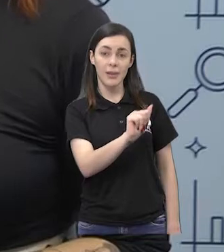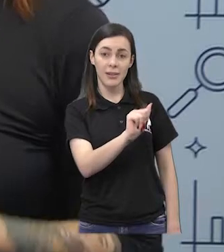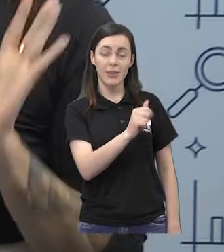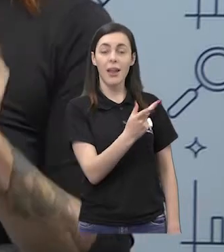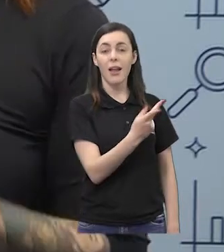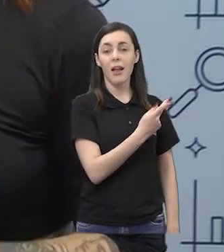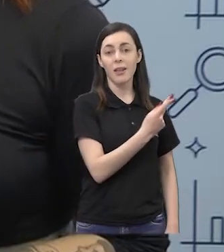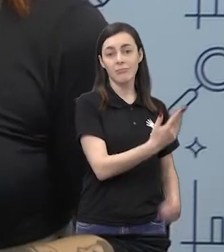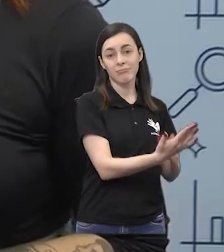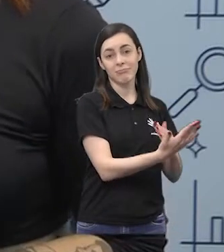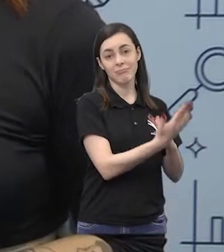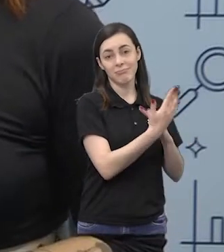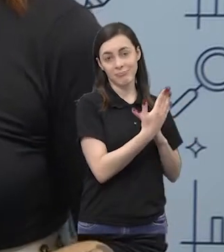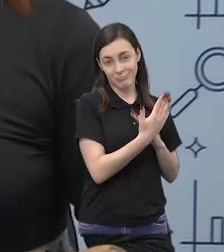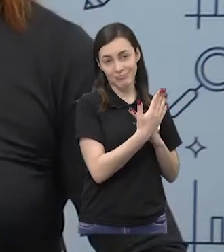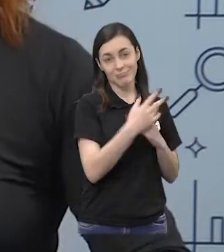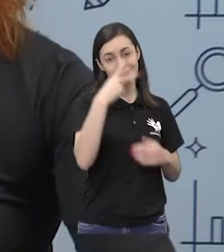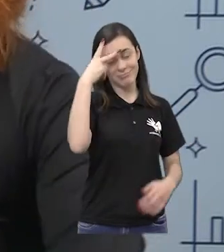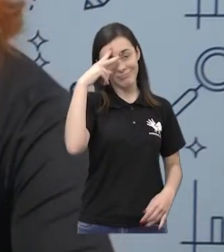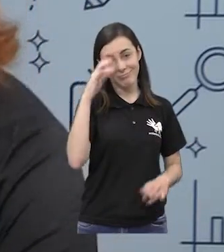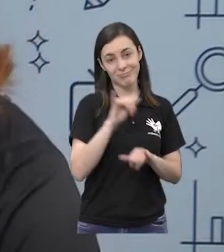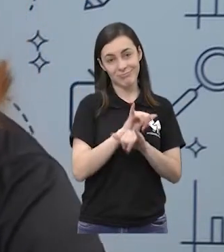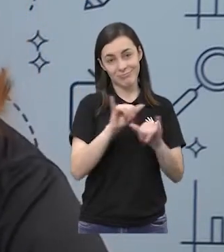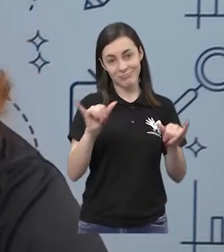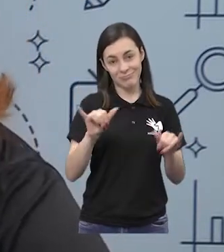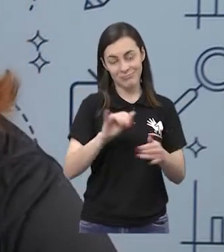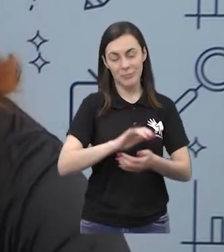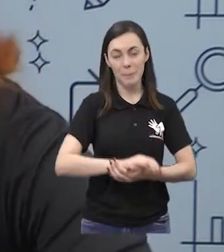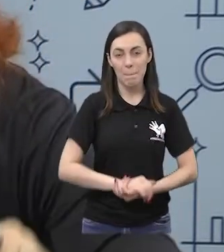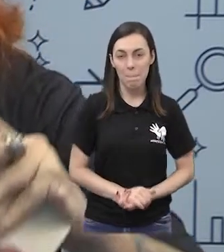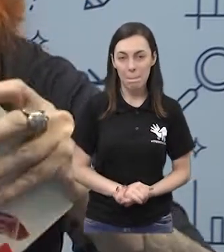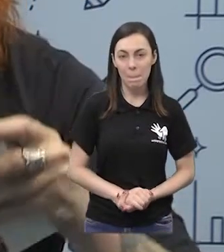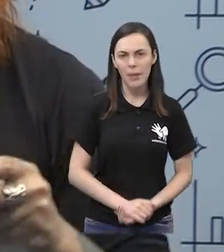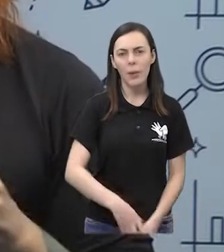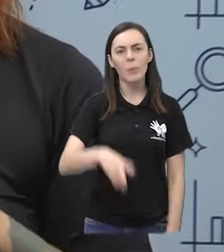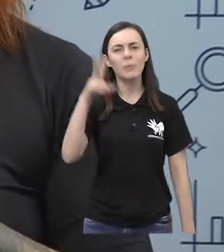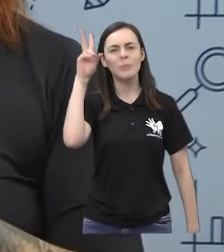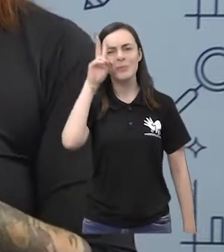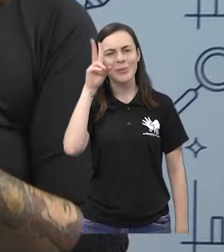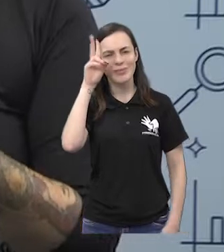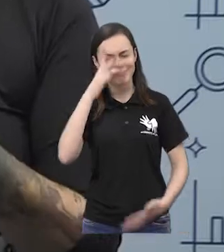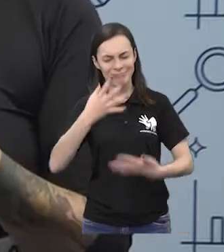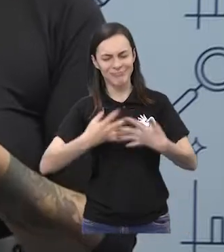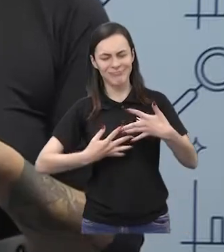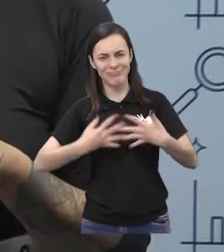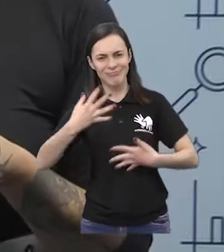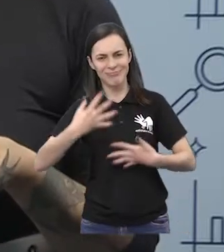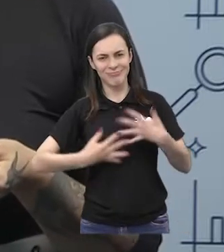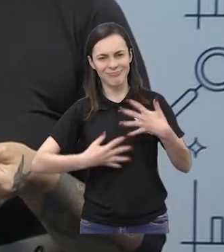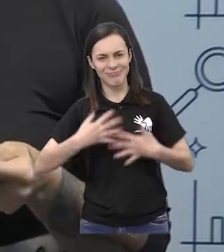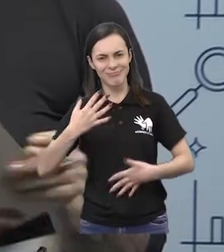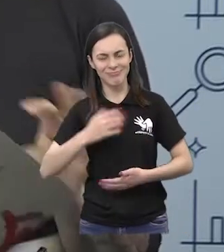Almeida que me ajudam a contar essa história uma história